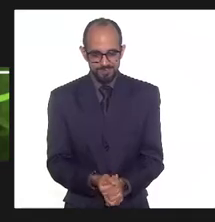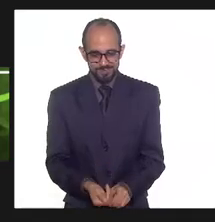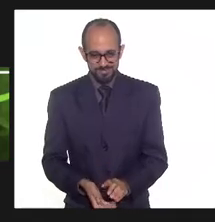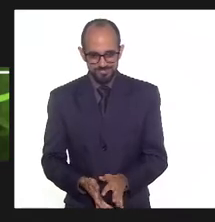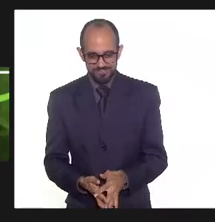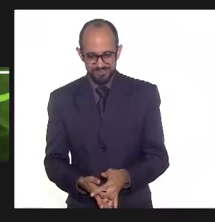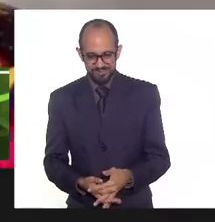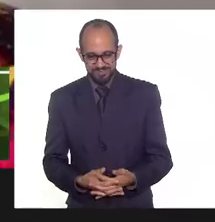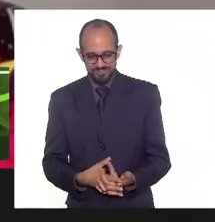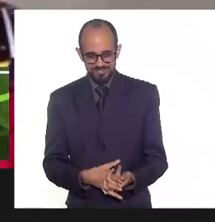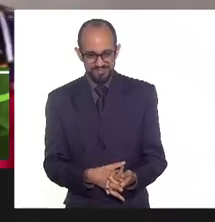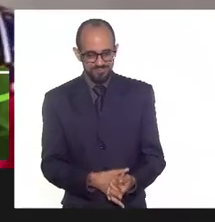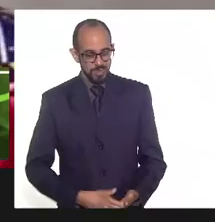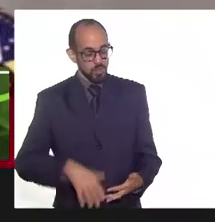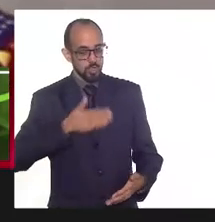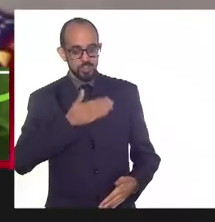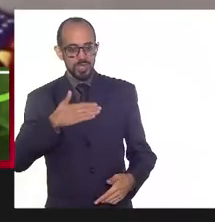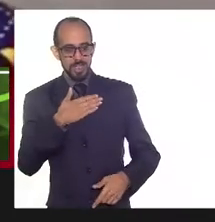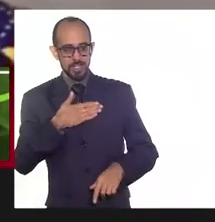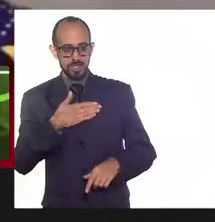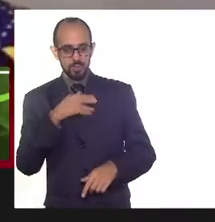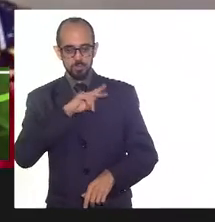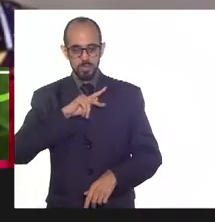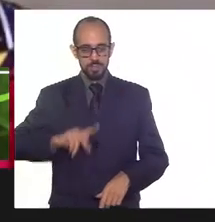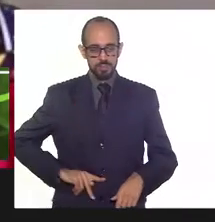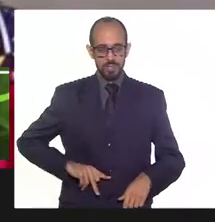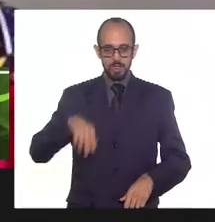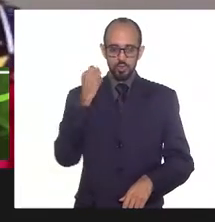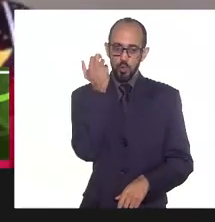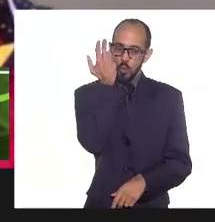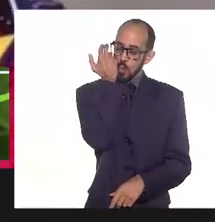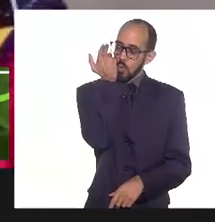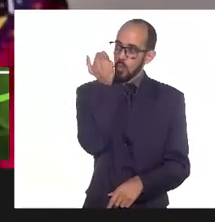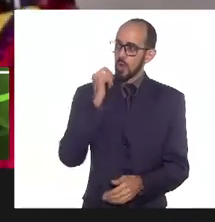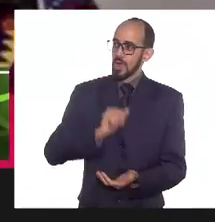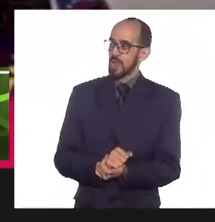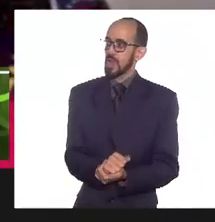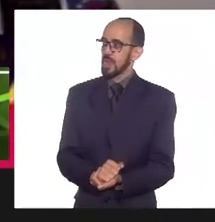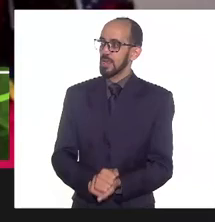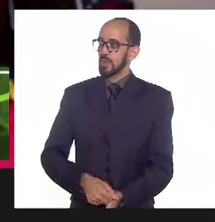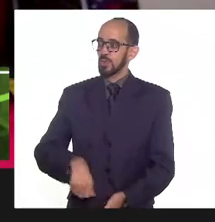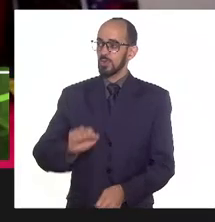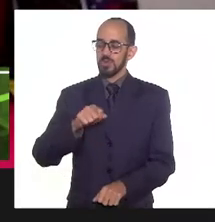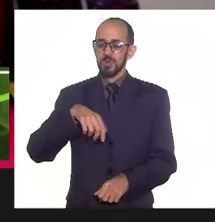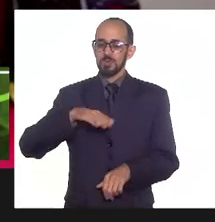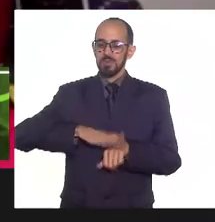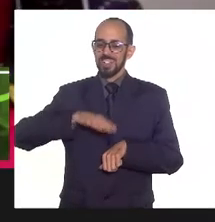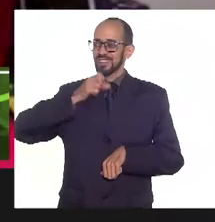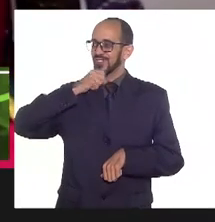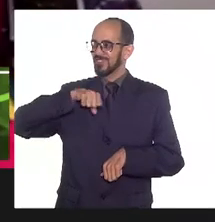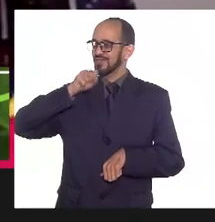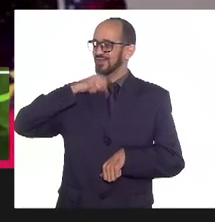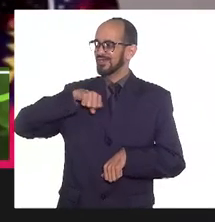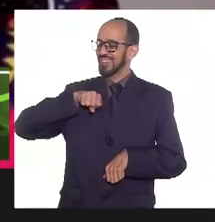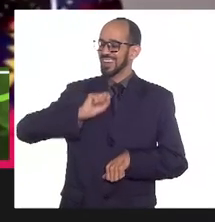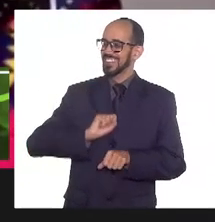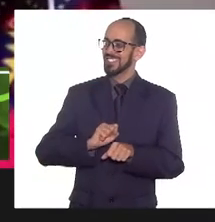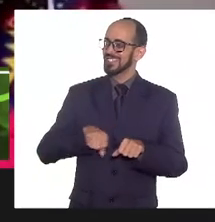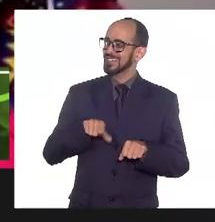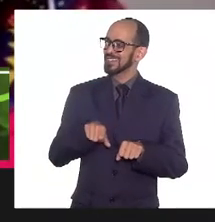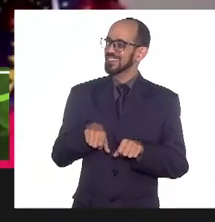Viva nosso querido presidente Eleomar Coelho nosso decano aqui da LERJ camarada de muitas